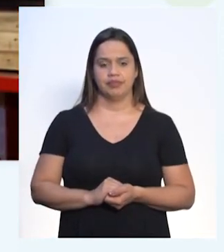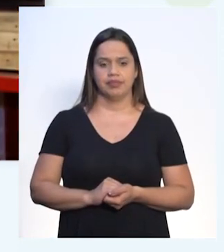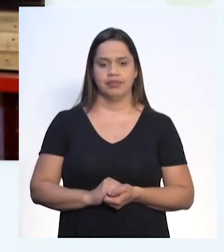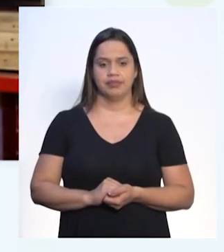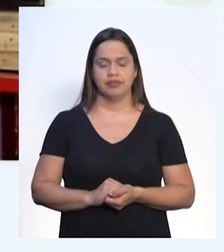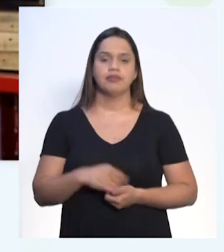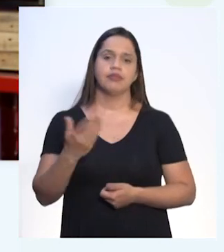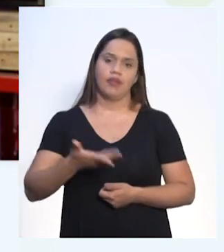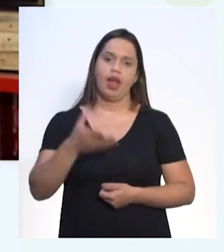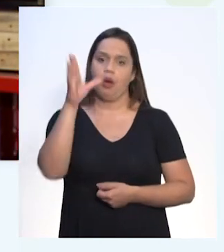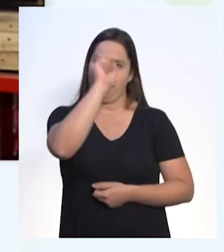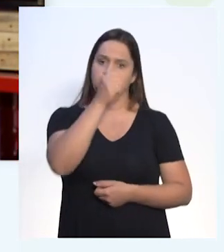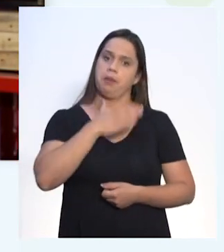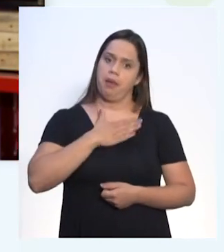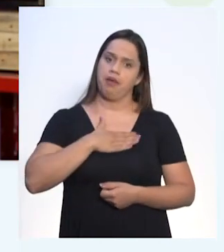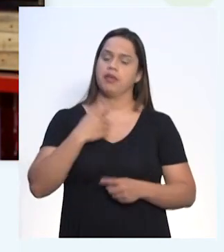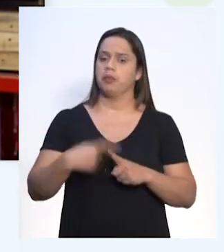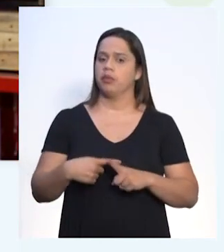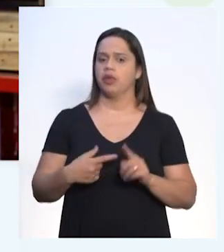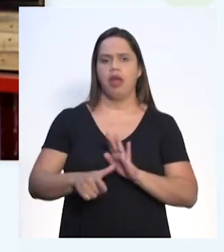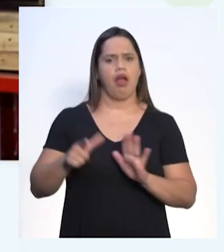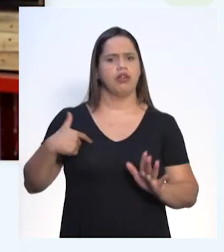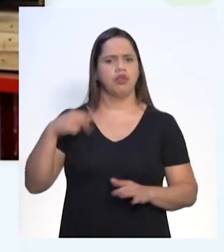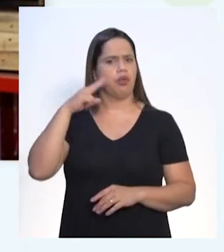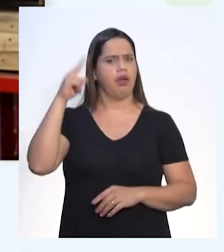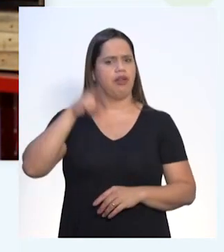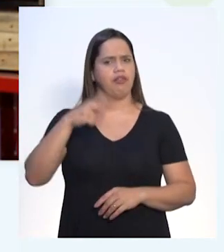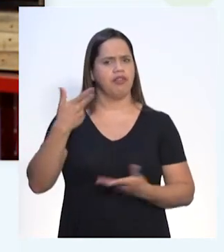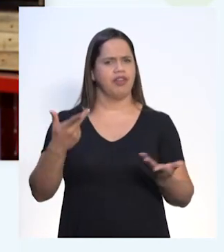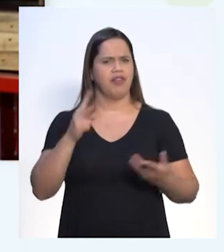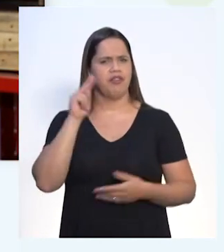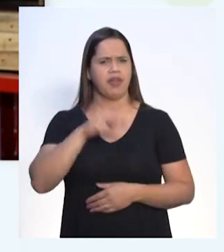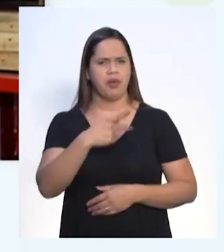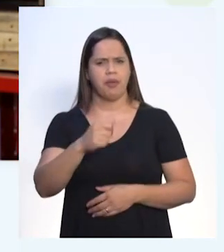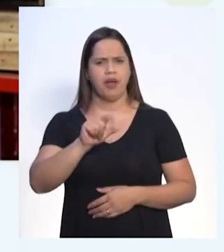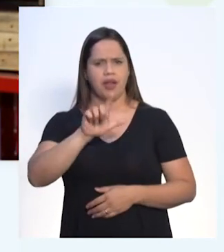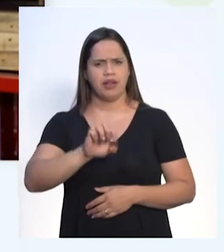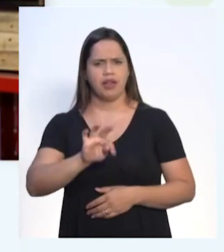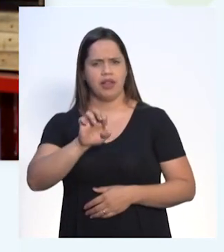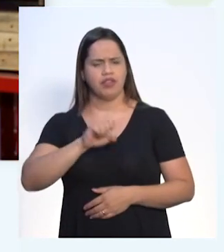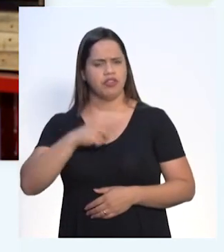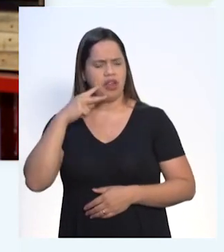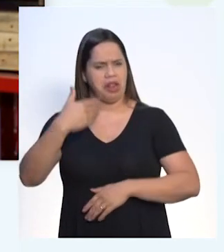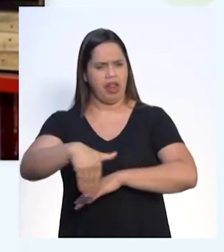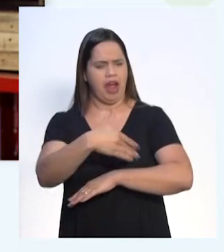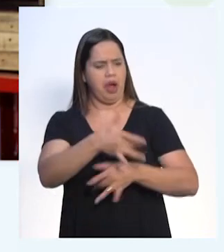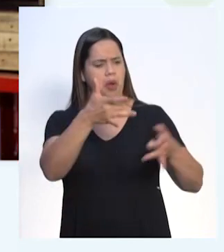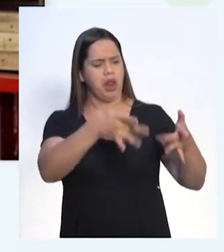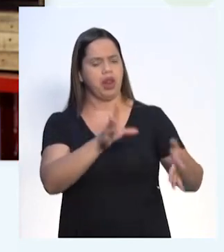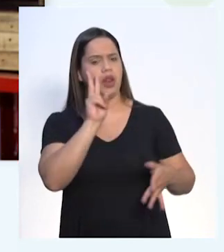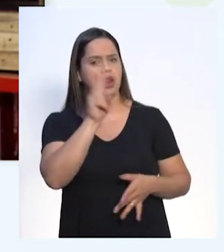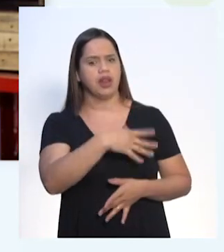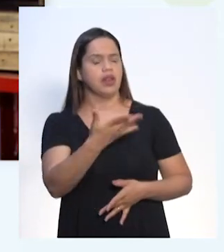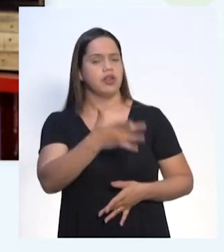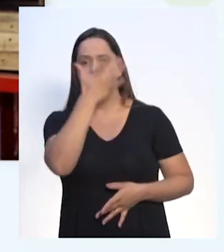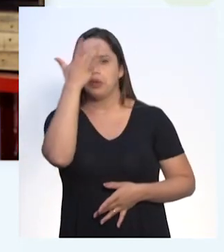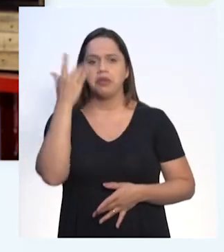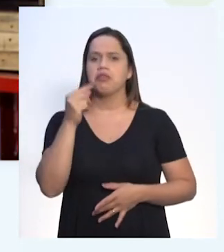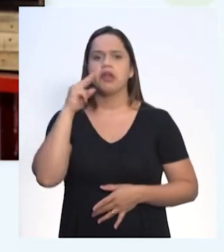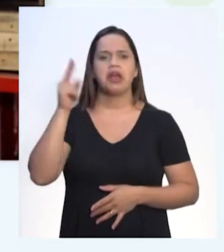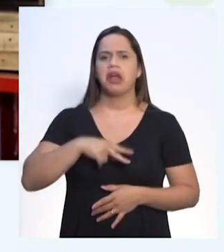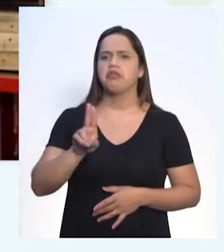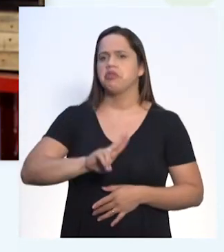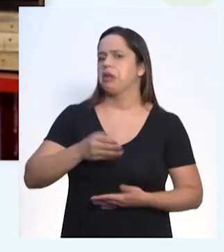Um aprendizado para mim, né? Porque eu nunca tinha visto. Pô, você pega um palete jogado no meio da rua, o pessoal acha que não tem